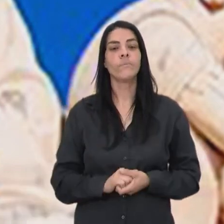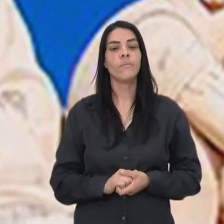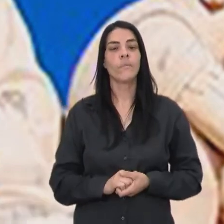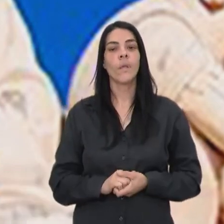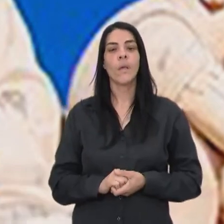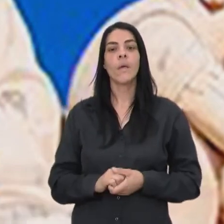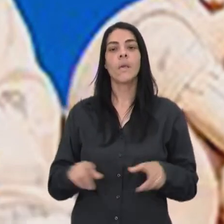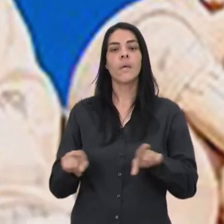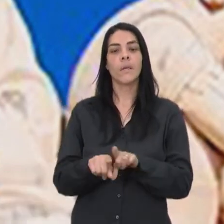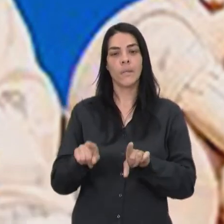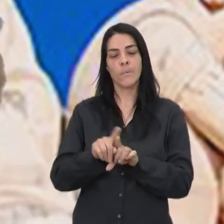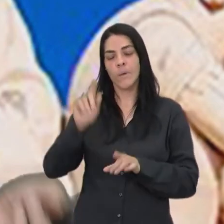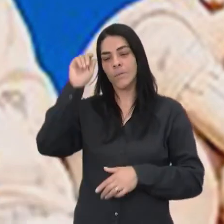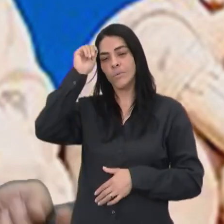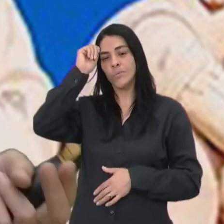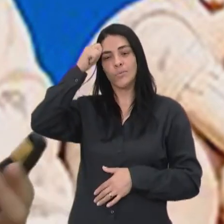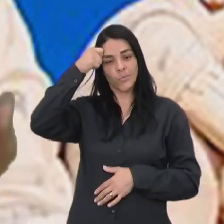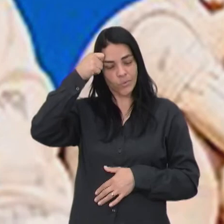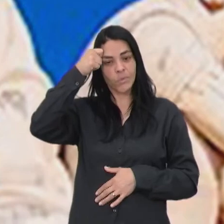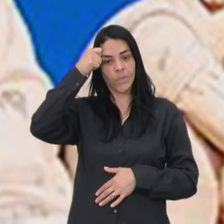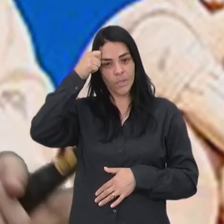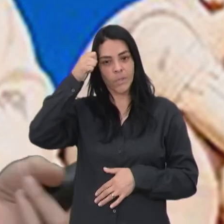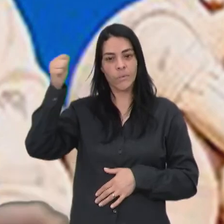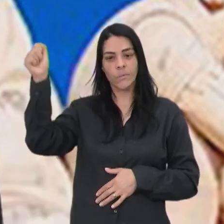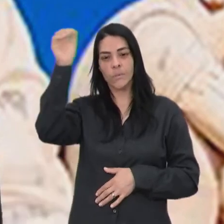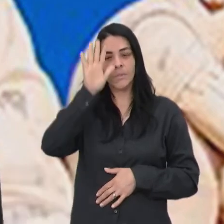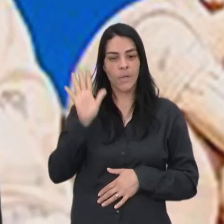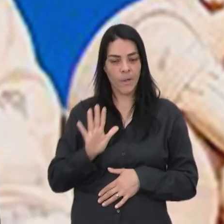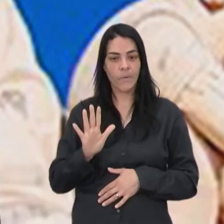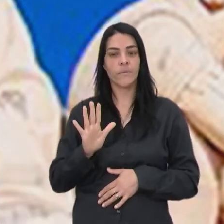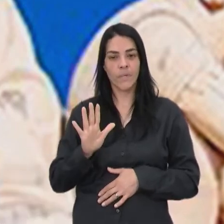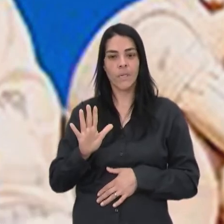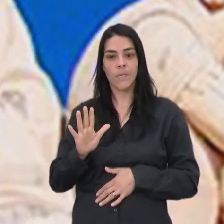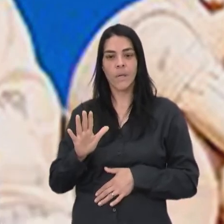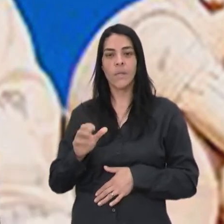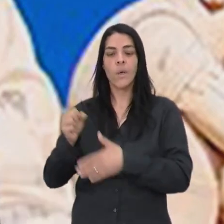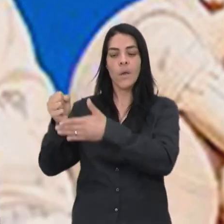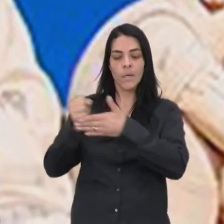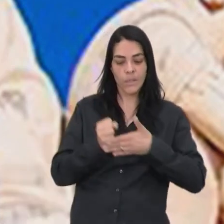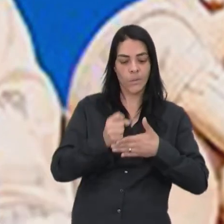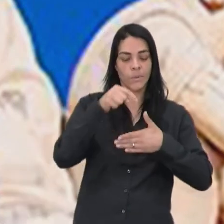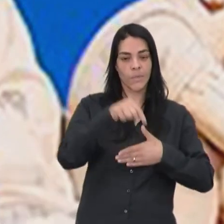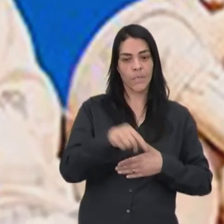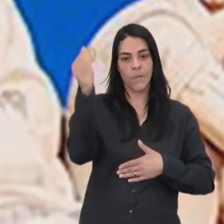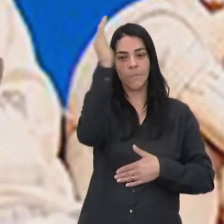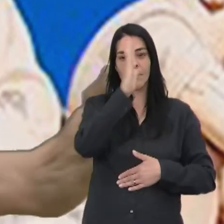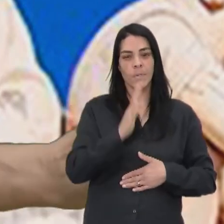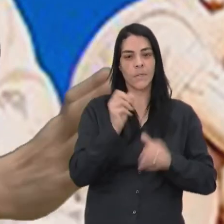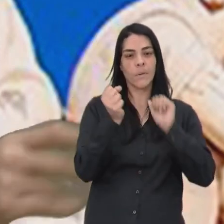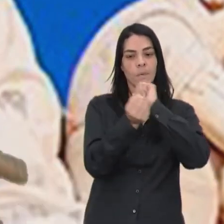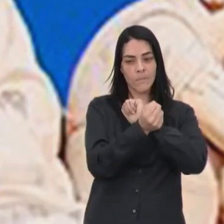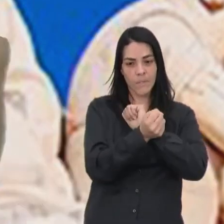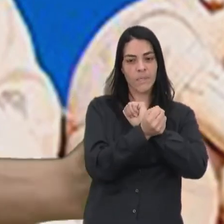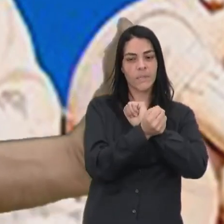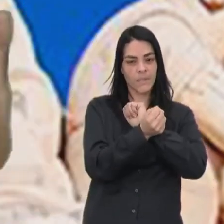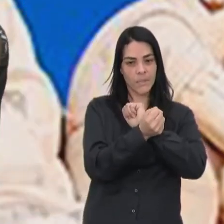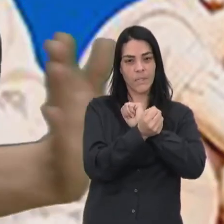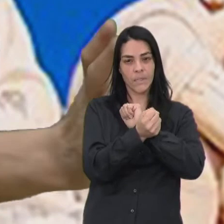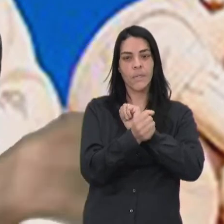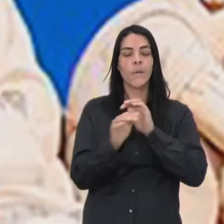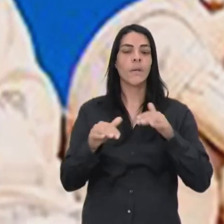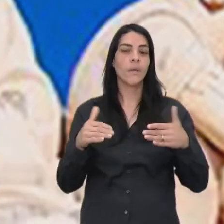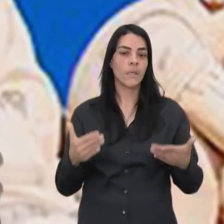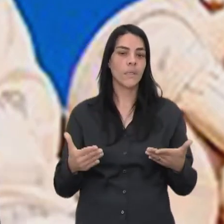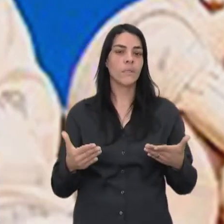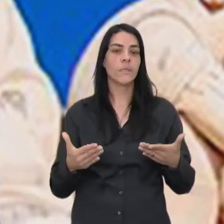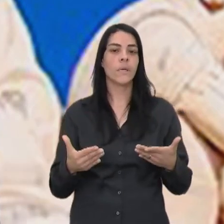negros africanos que foram trazidos para cá para aqui serem escravizados. Então, a gente acaba não tendo a visão dos indígenas ou